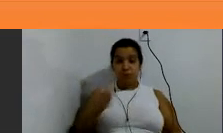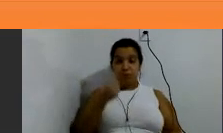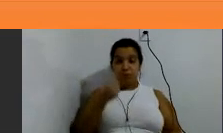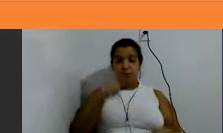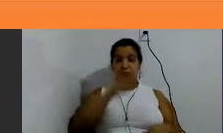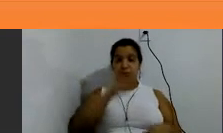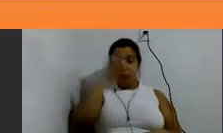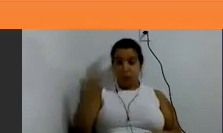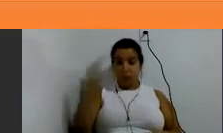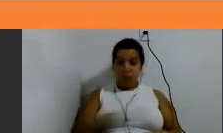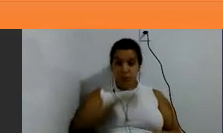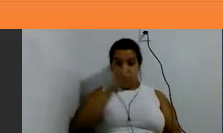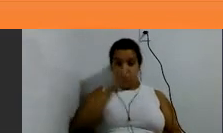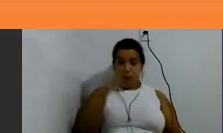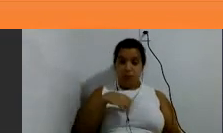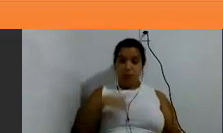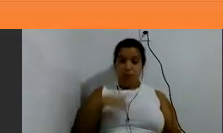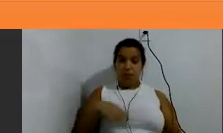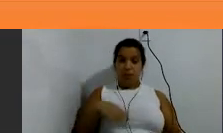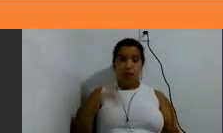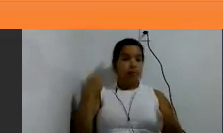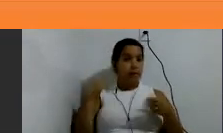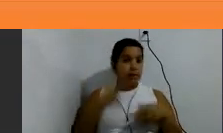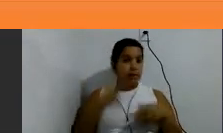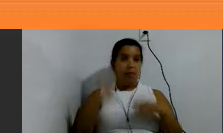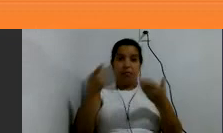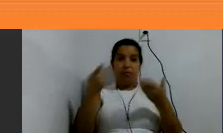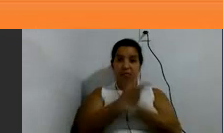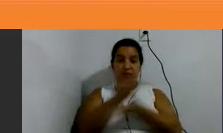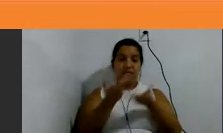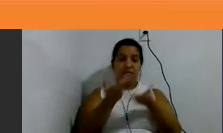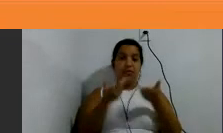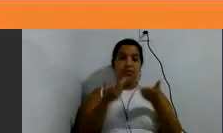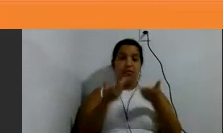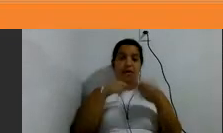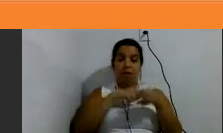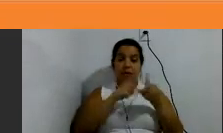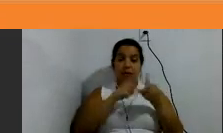isso aqui está correndo o tempo inteiro. E aí a gente tem esses picos